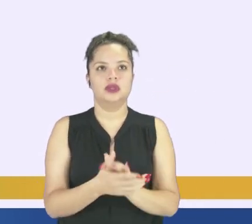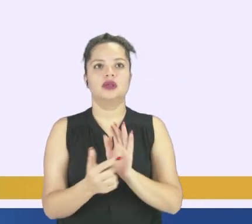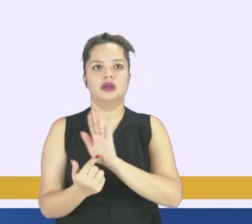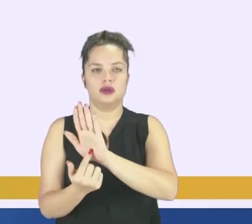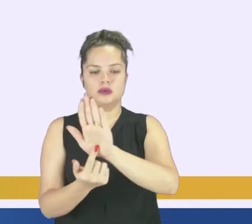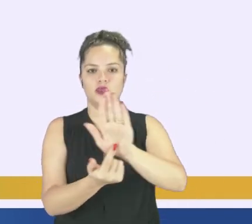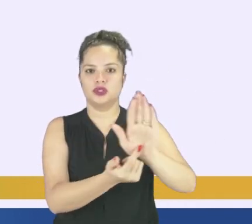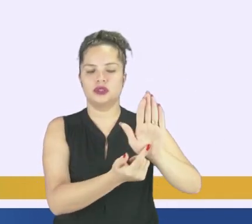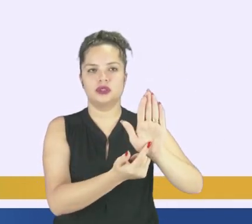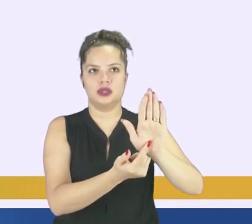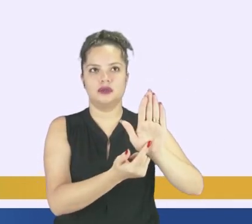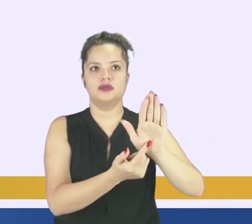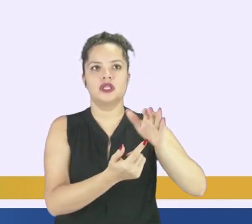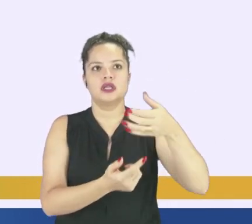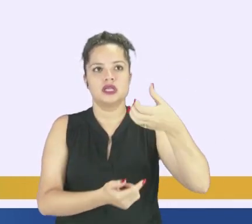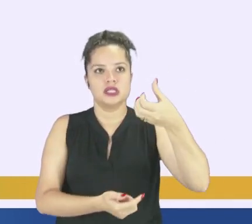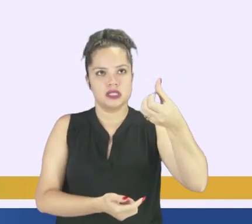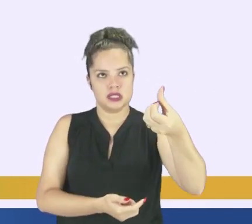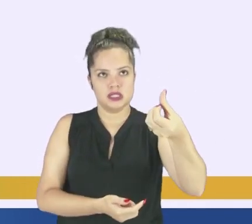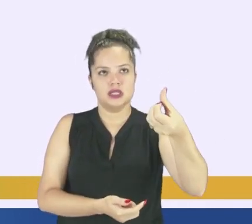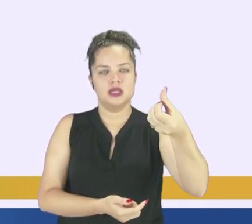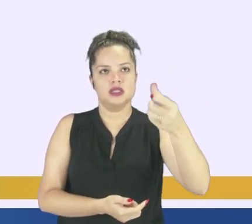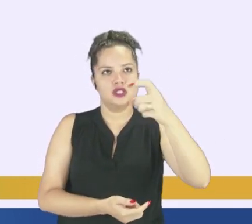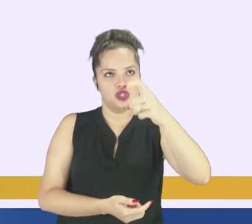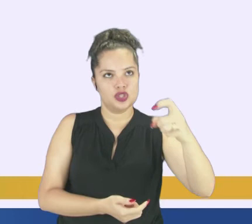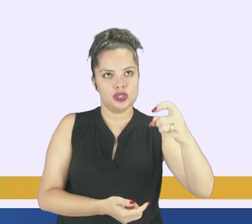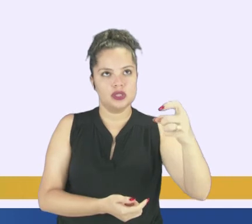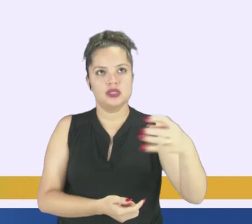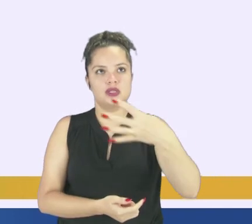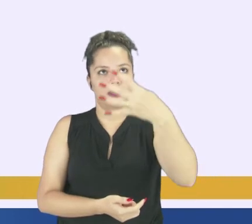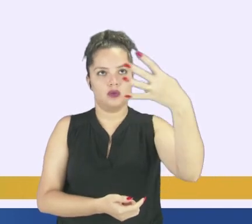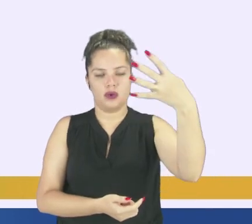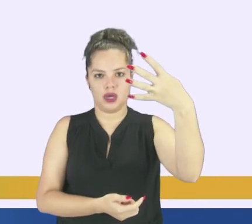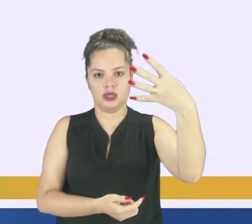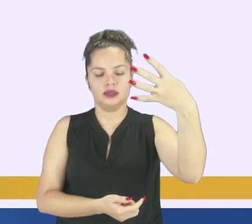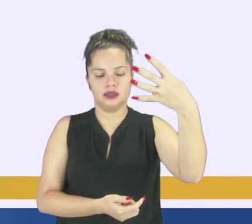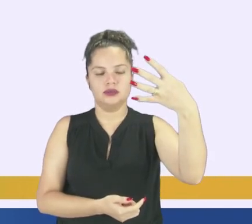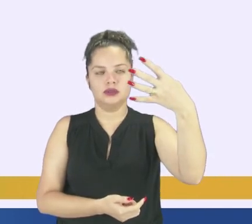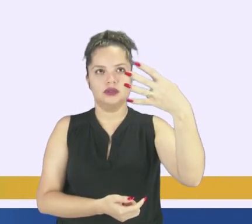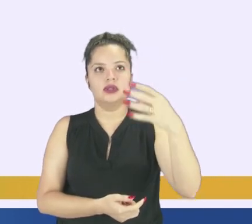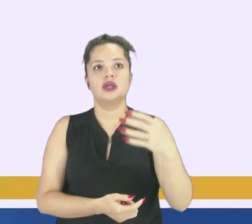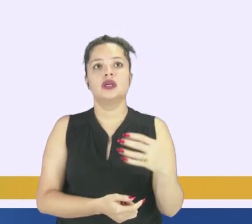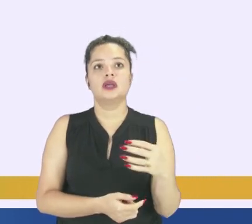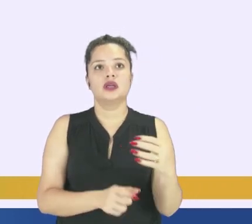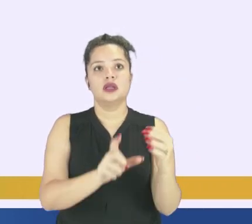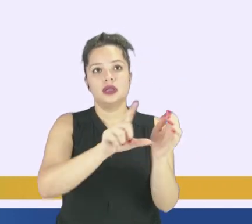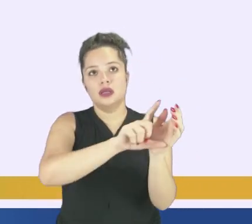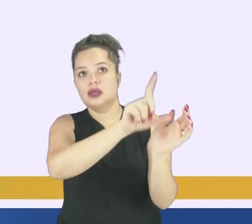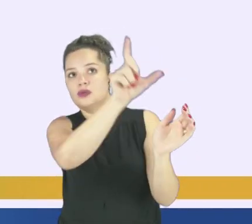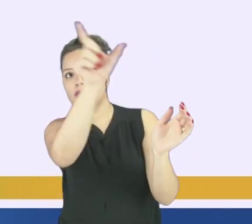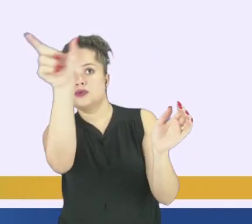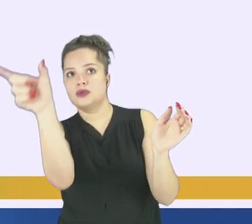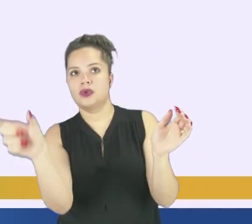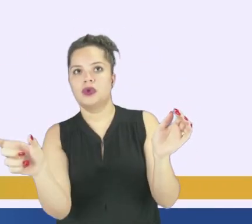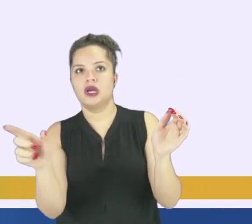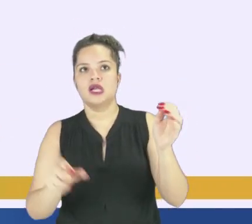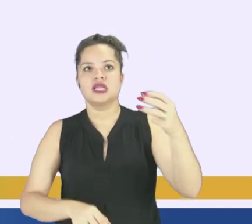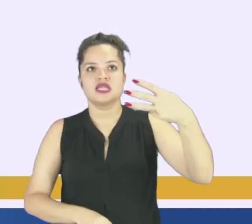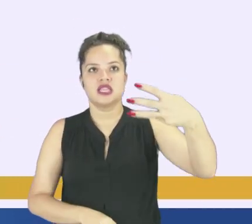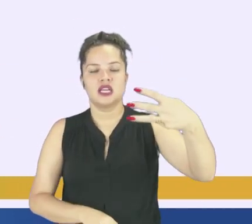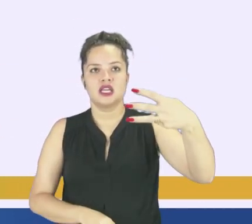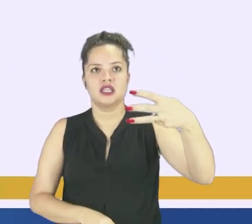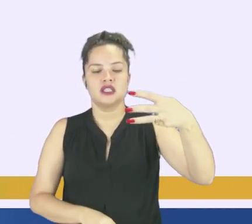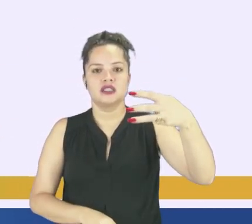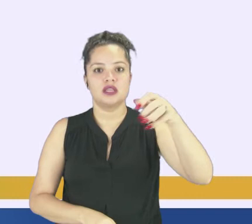temos aí 6x à quarta e no segundo membro nós temos 3x à quarta. Isso